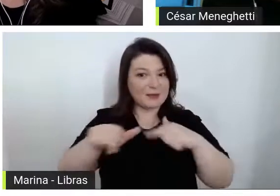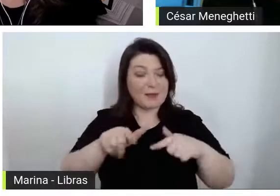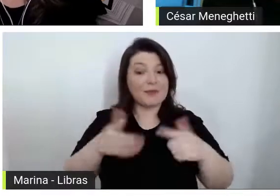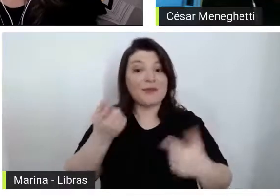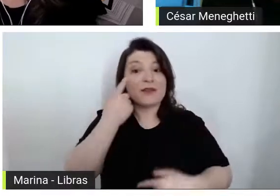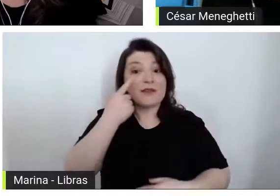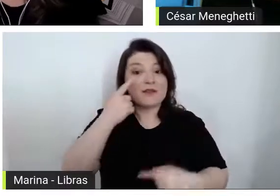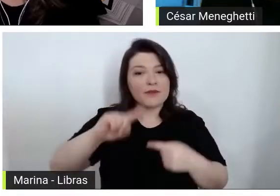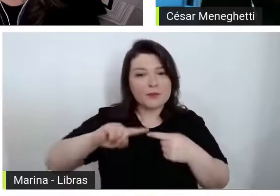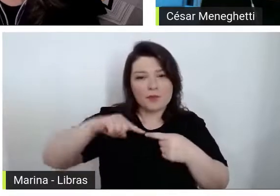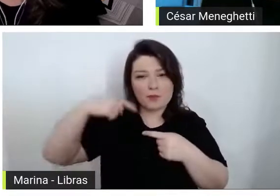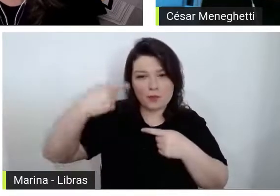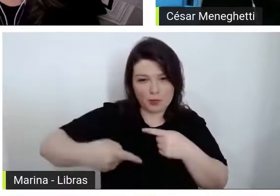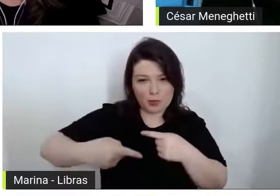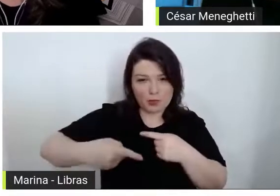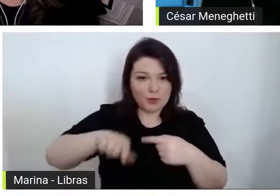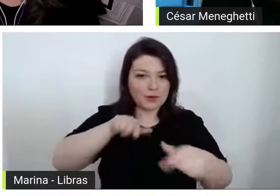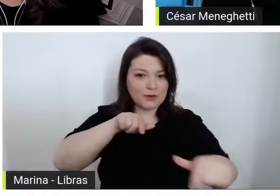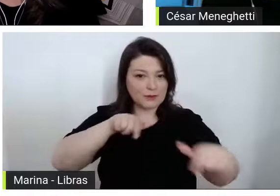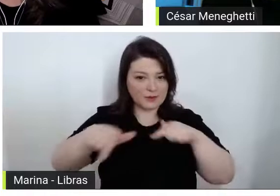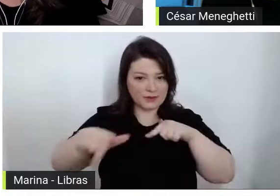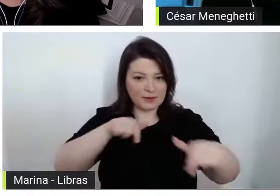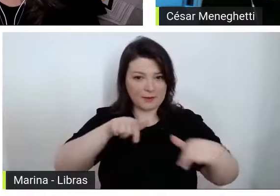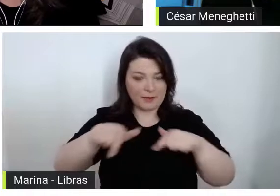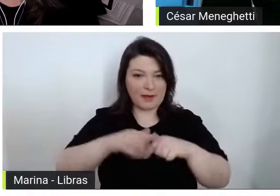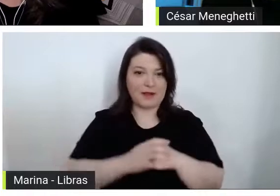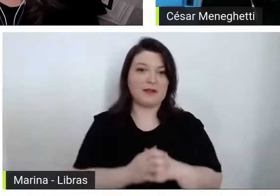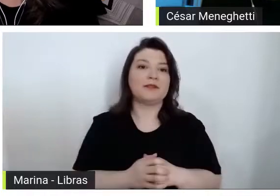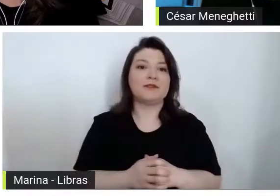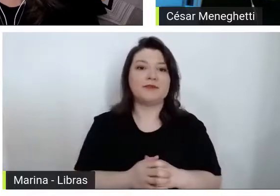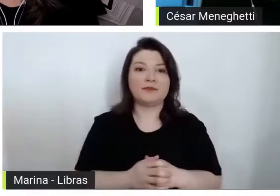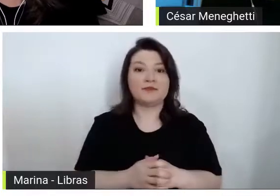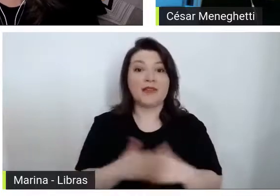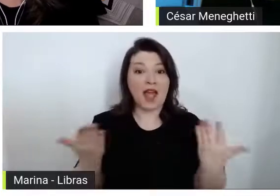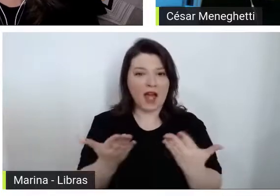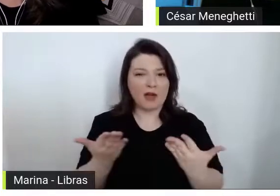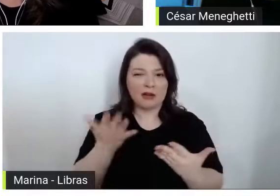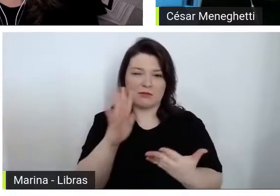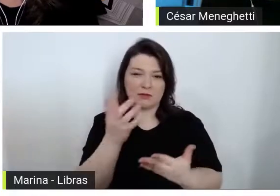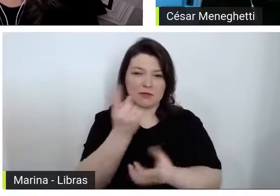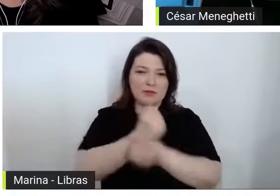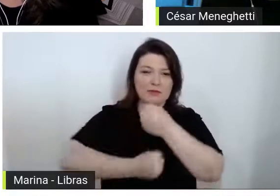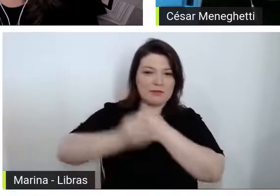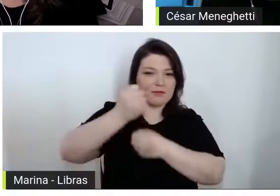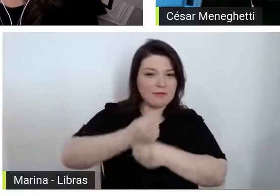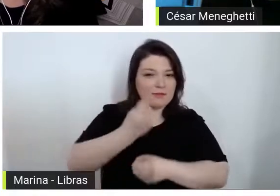para a gente agora vai para os anos 90. Esse é de